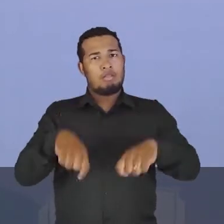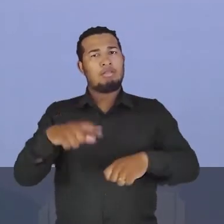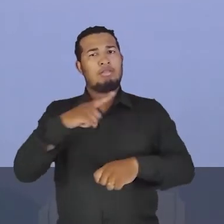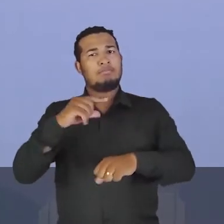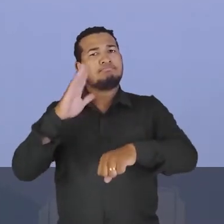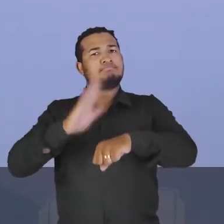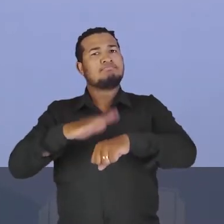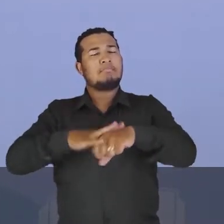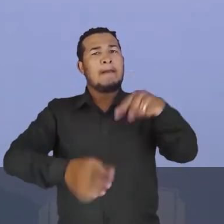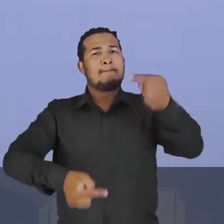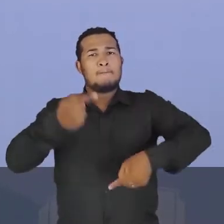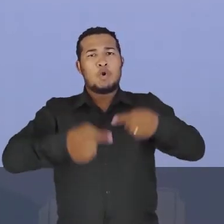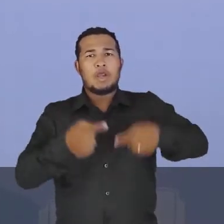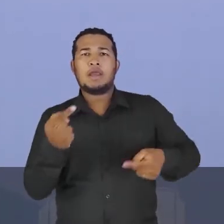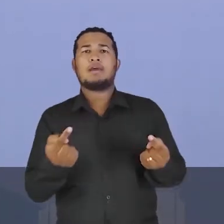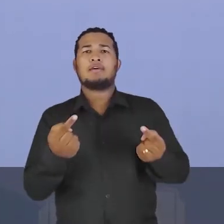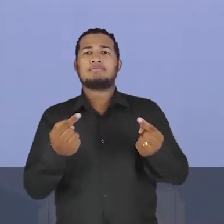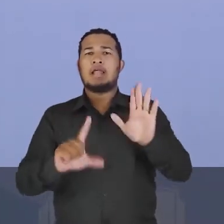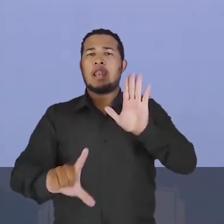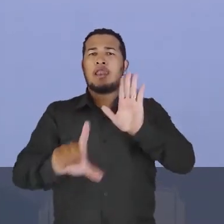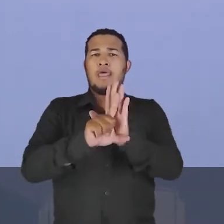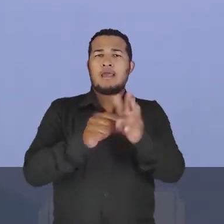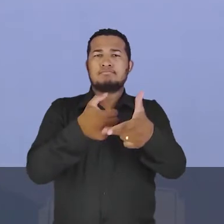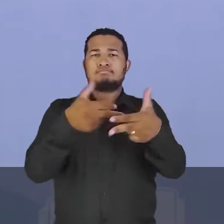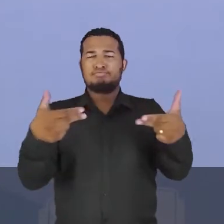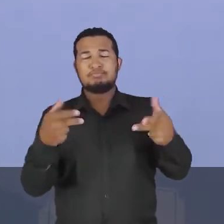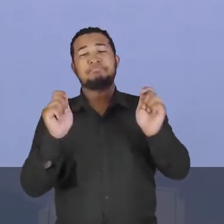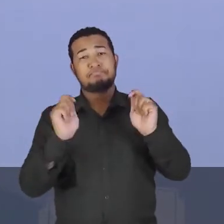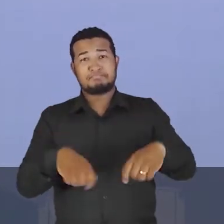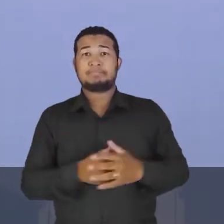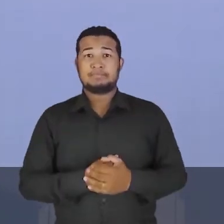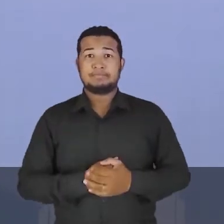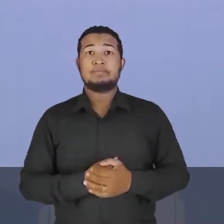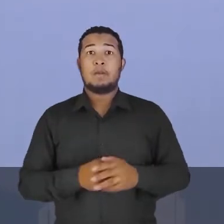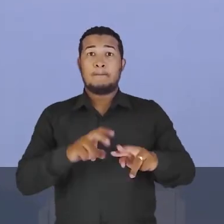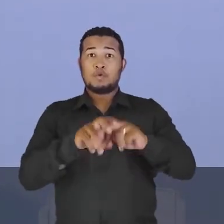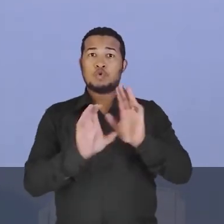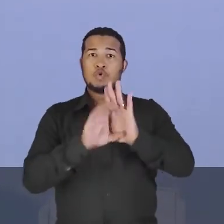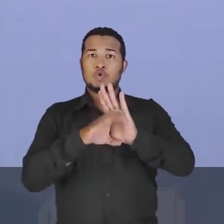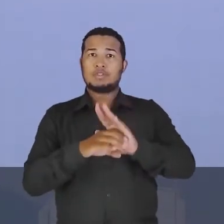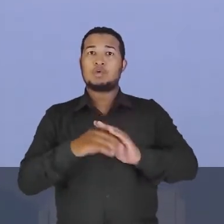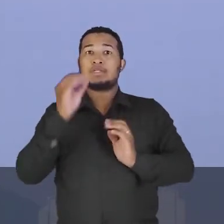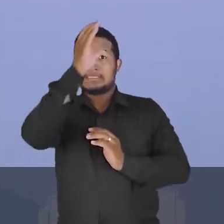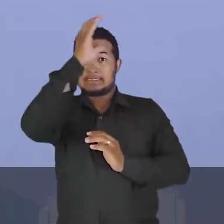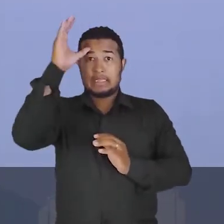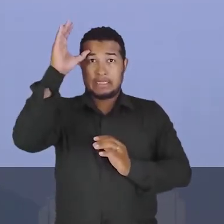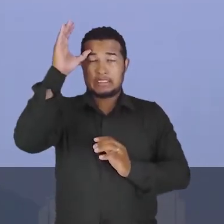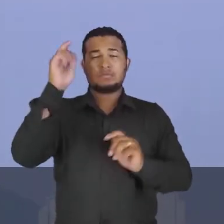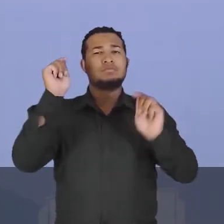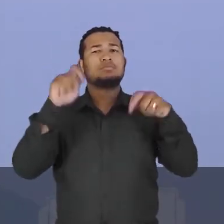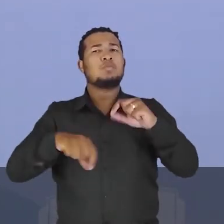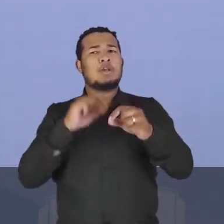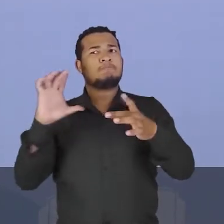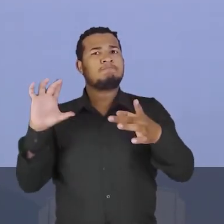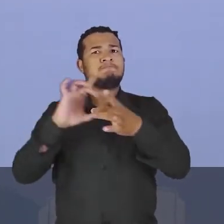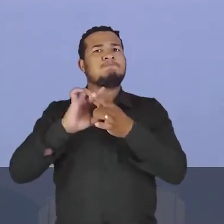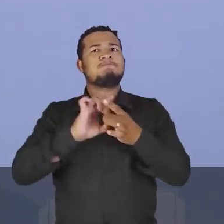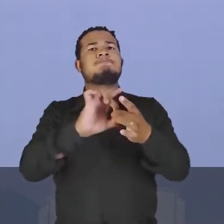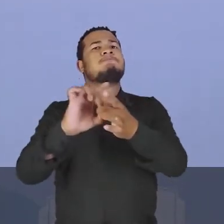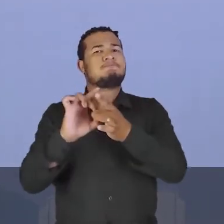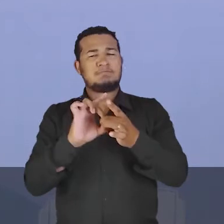ativamente na política, para debater suas leis, suas questões. Então, a ideia de cidadão está justamente ligada com essa ideia de